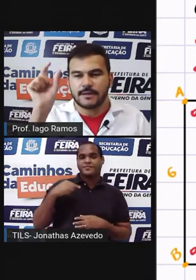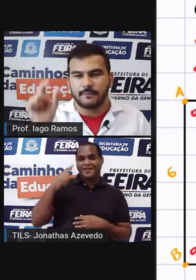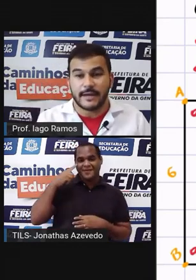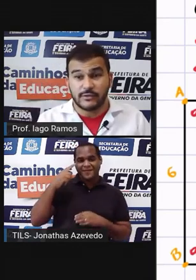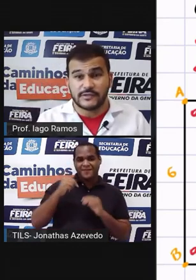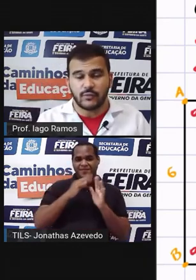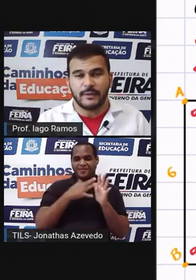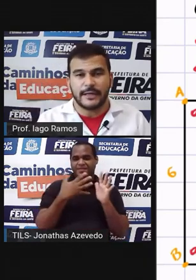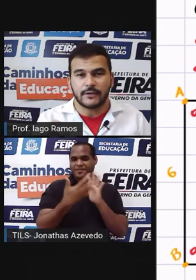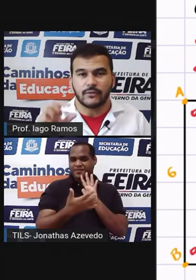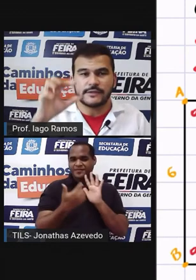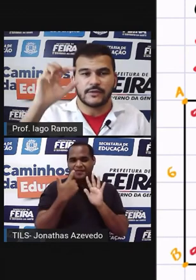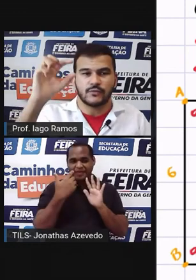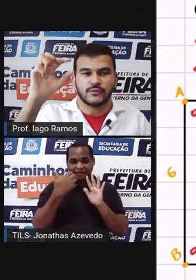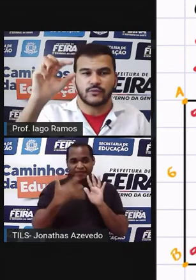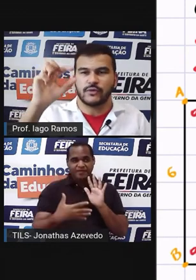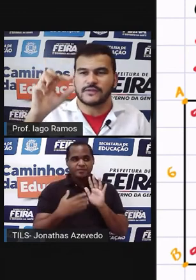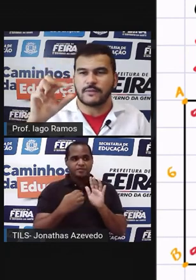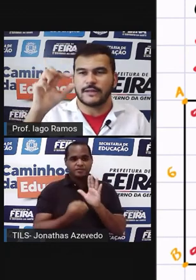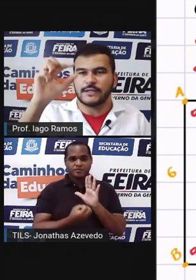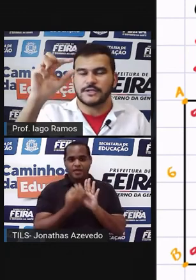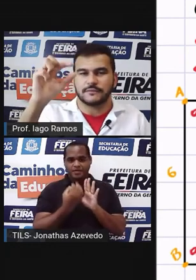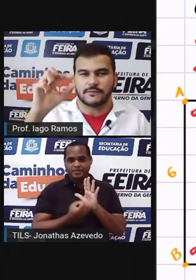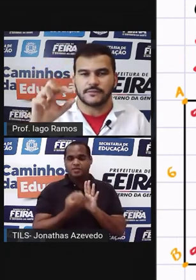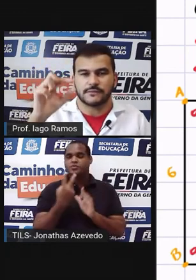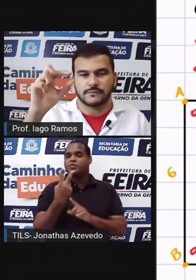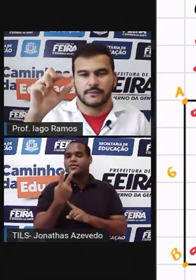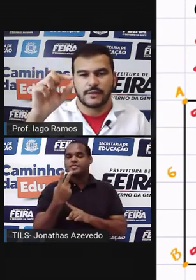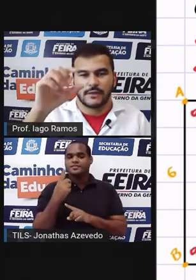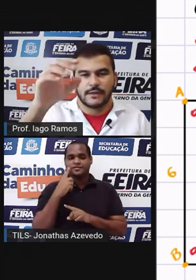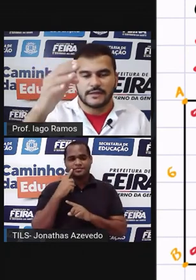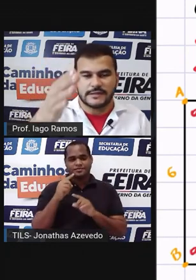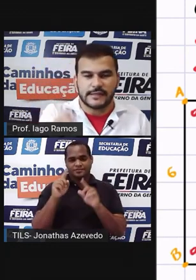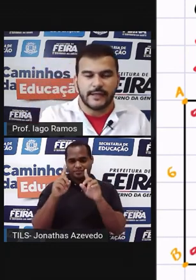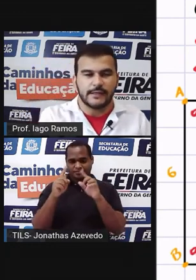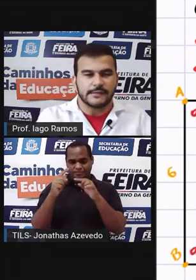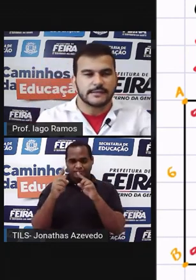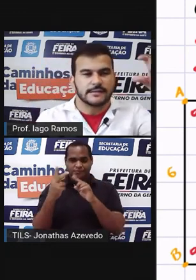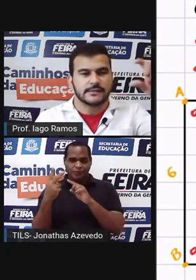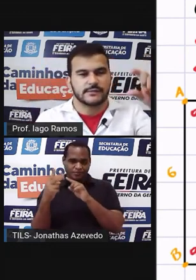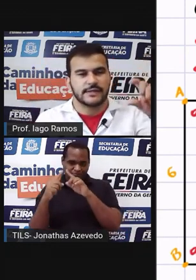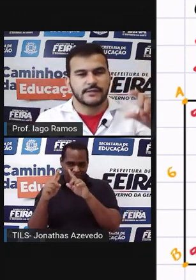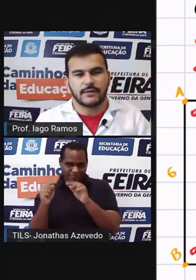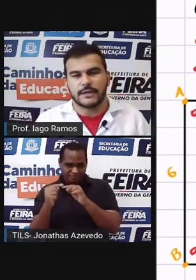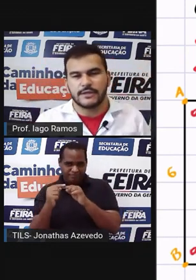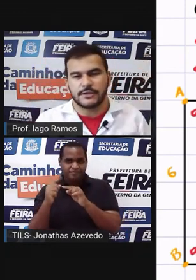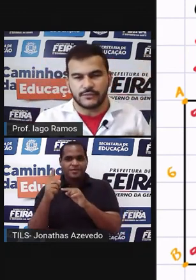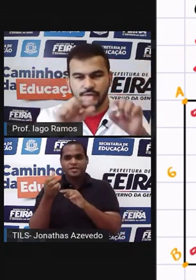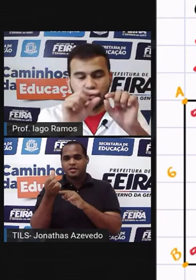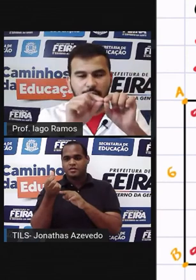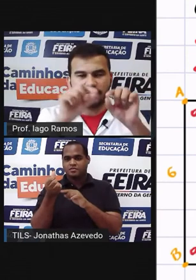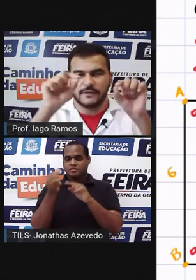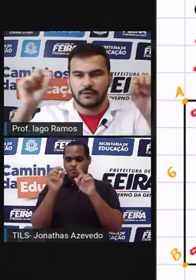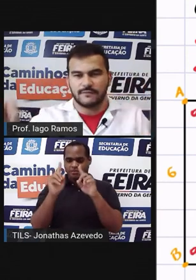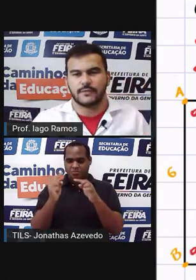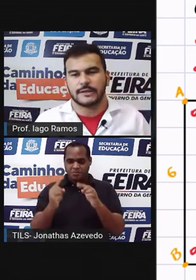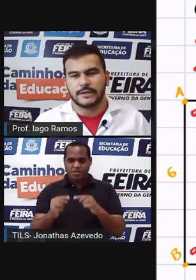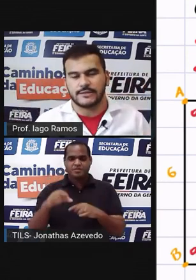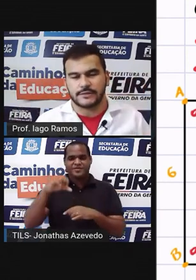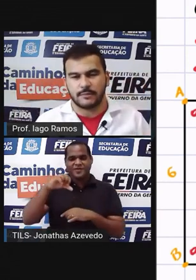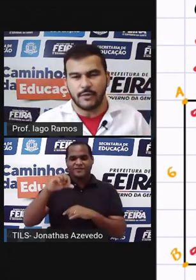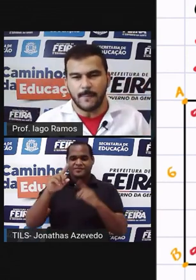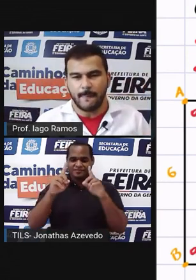malha, para eu descobrir que é 2, eu uso dois quadradinhos. 6 são 6 quadradinhos. 9,